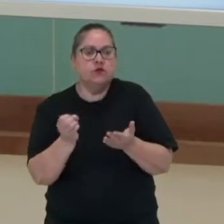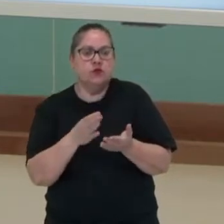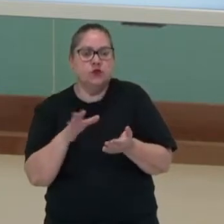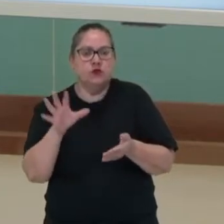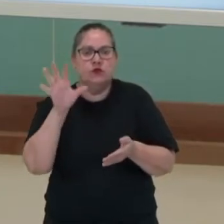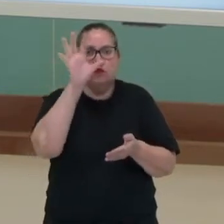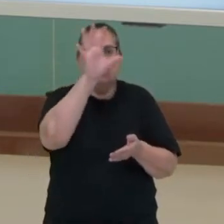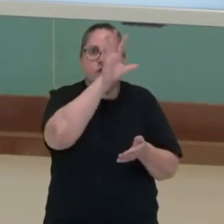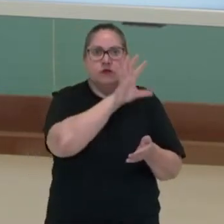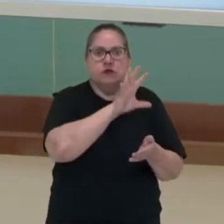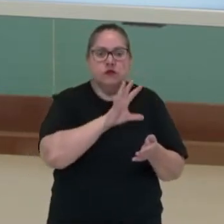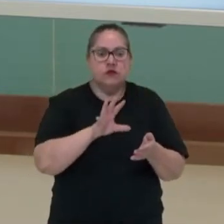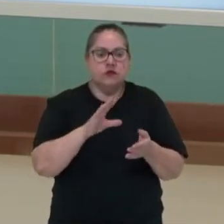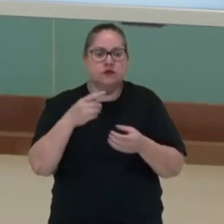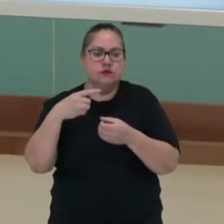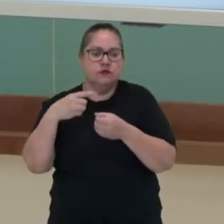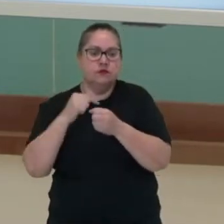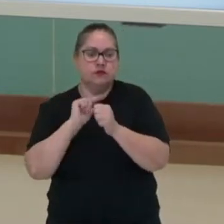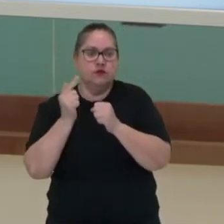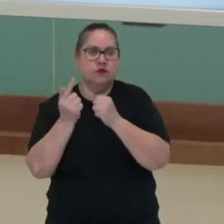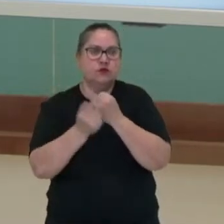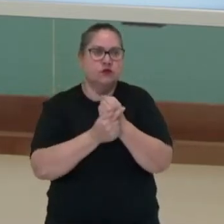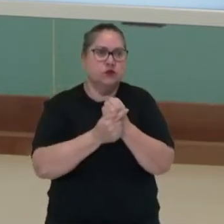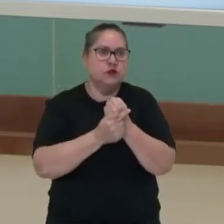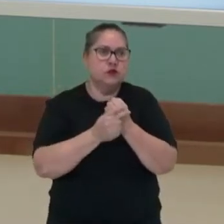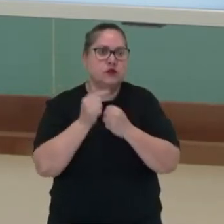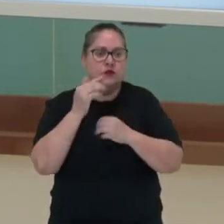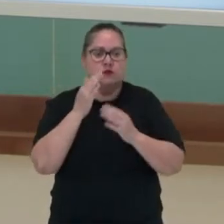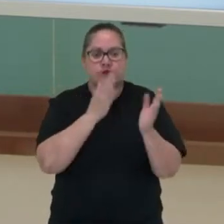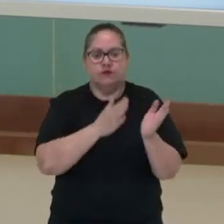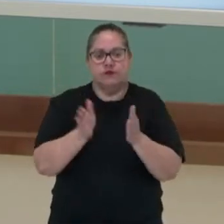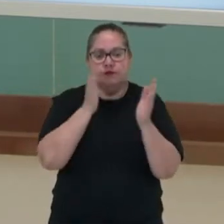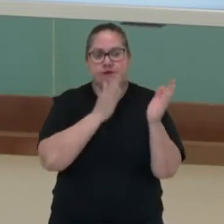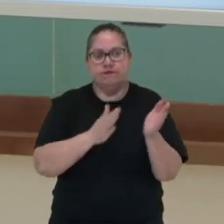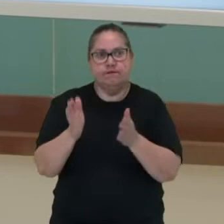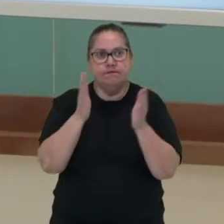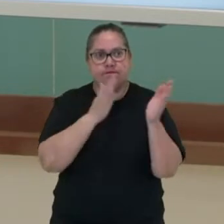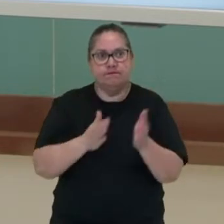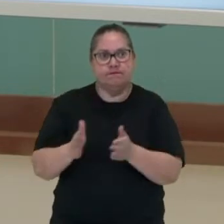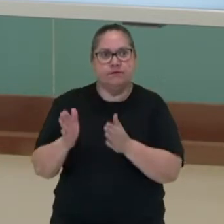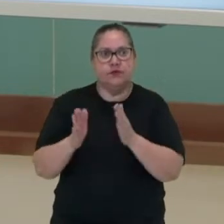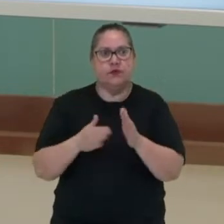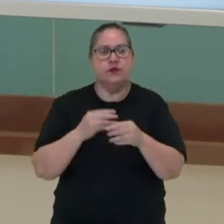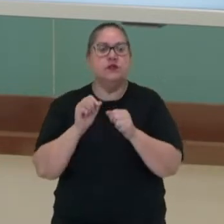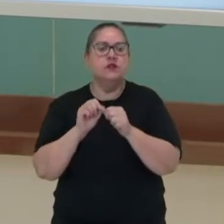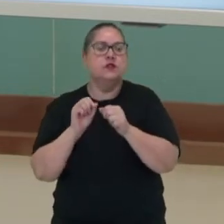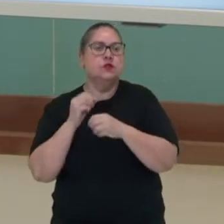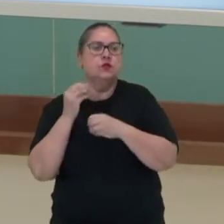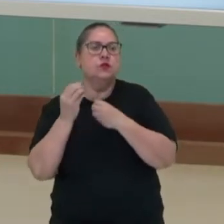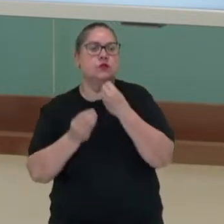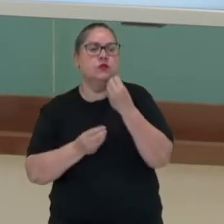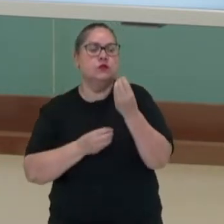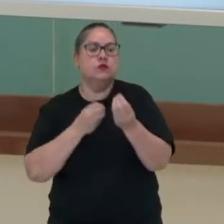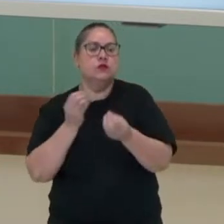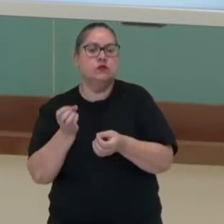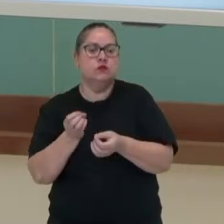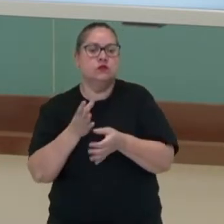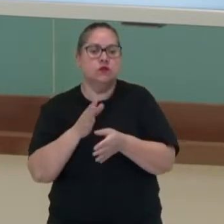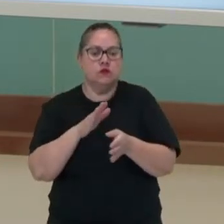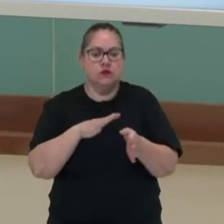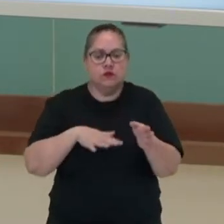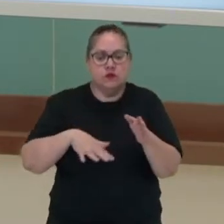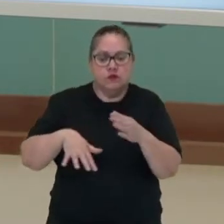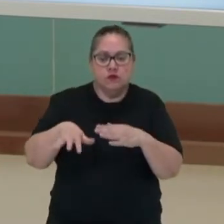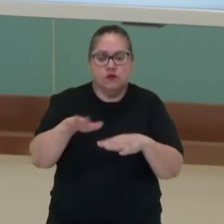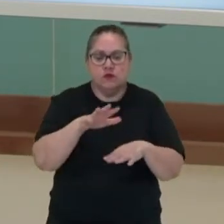geográfico, porque, obviamente, essa produção, no transcorrer do tempo, vai fazendo com que haja uma nova reorganização